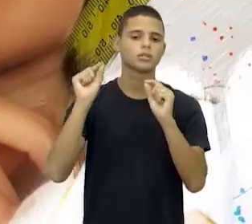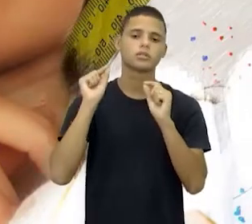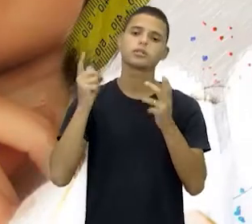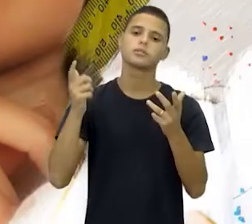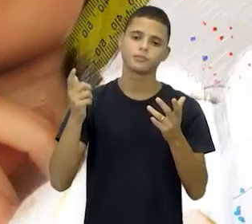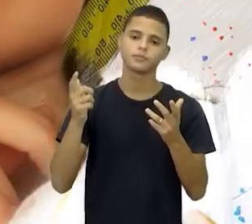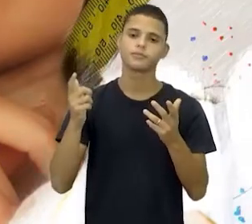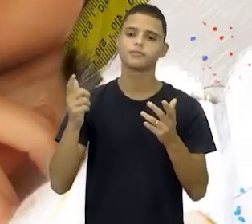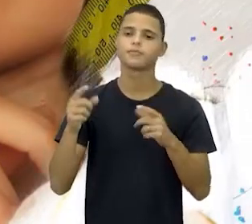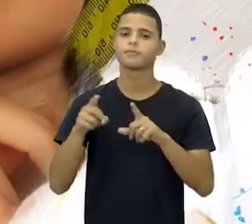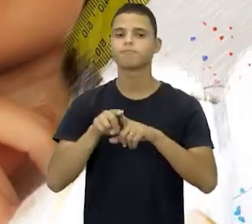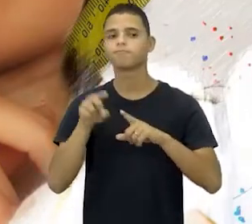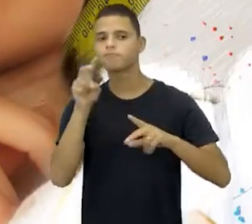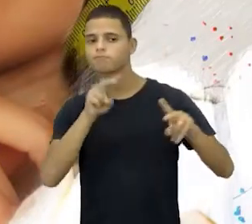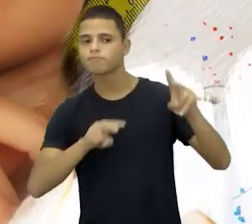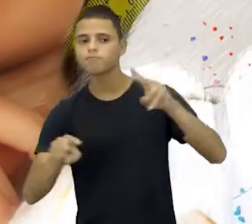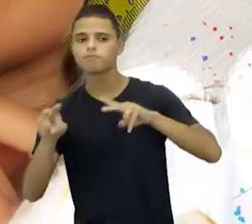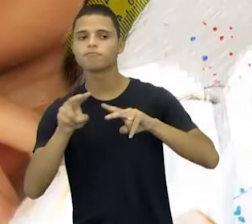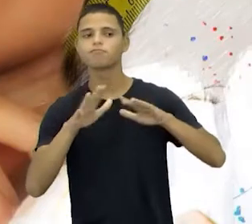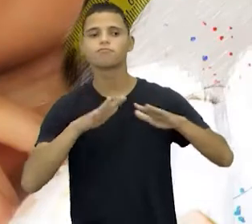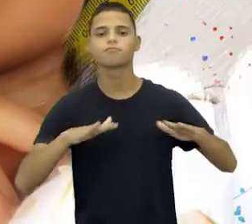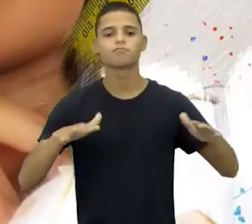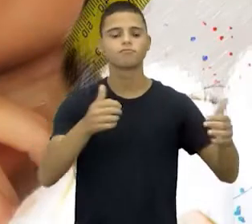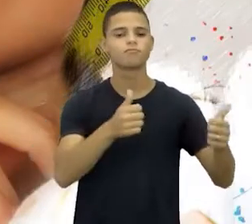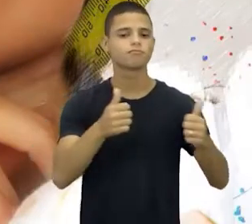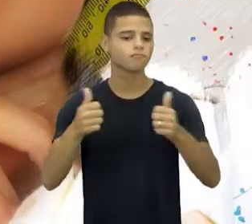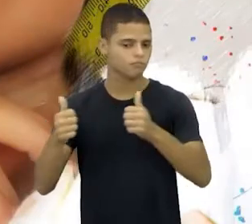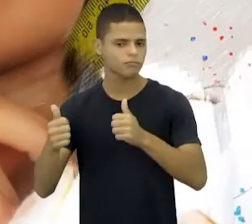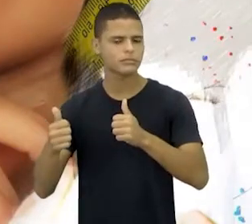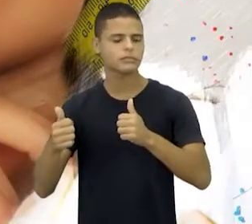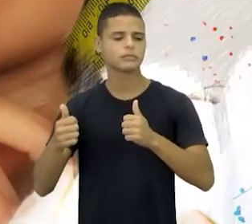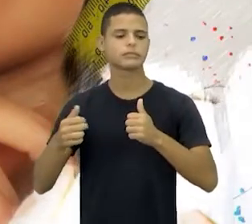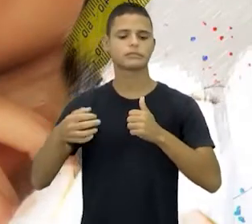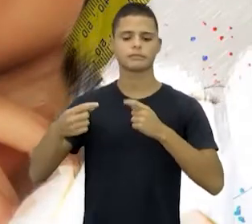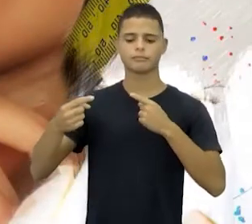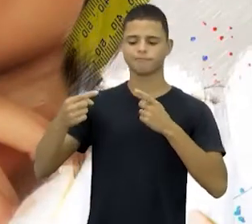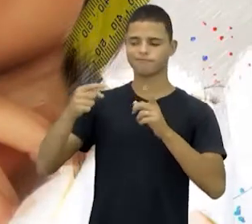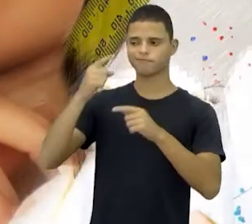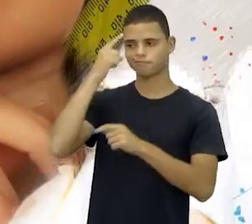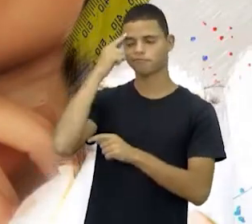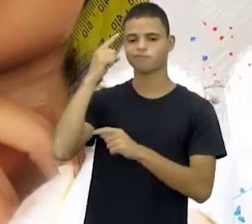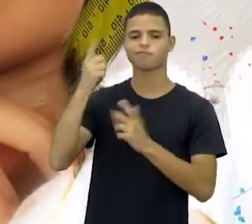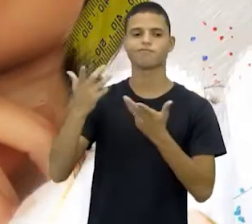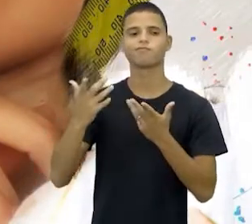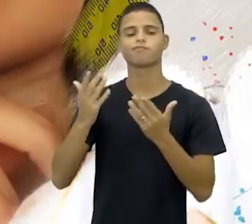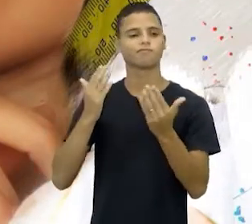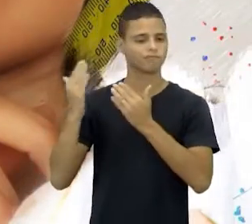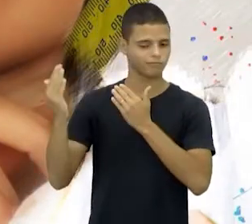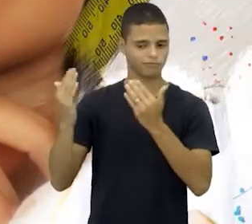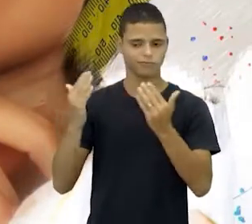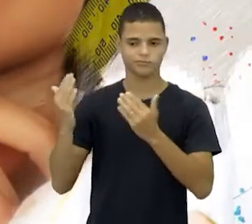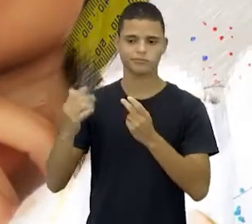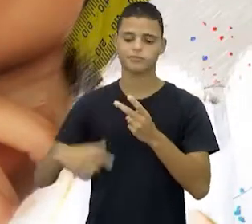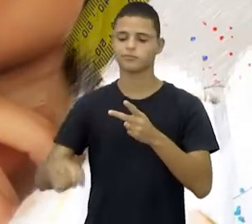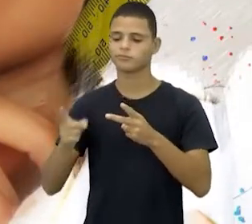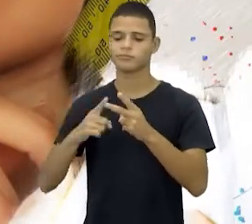tenho de enxergar o mundo e de me questionar. Então essa é a comunicação intrapessoal.